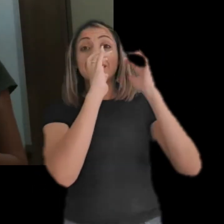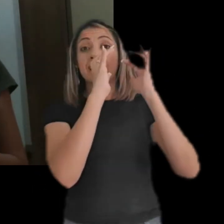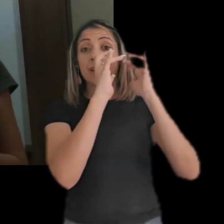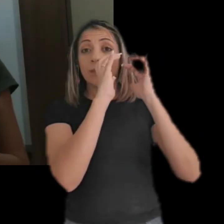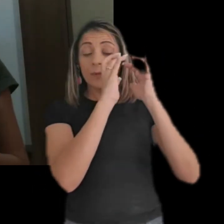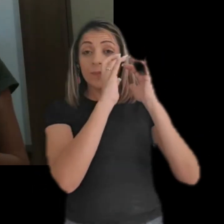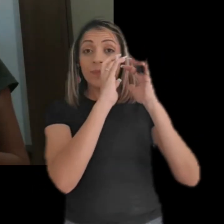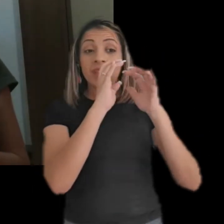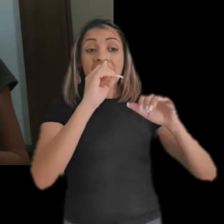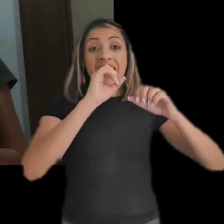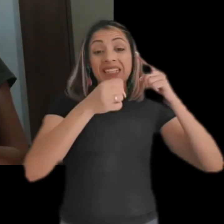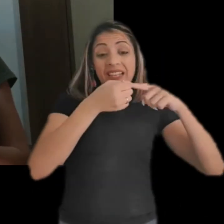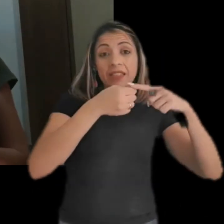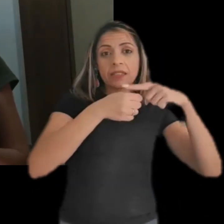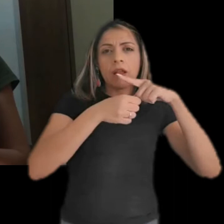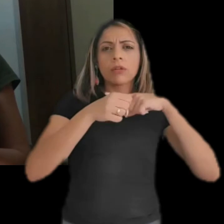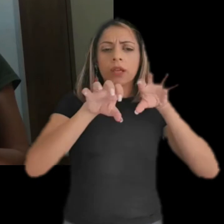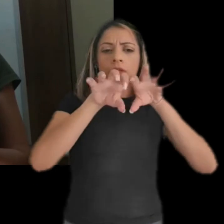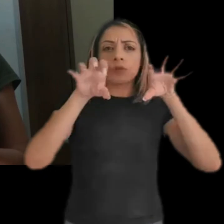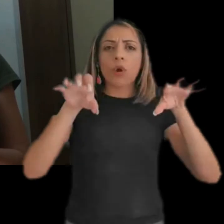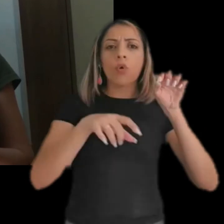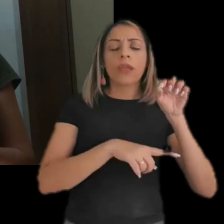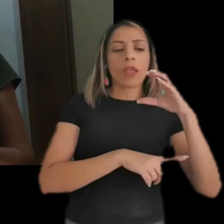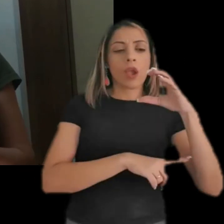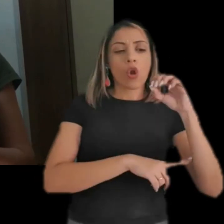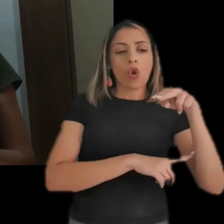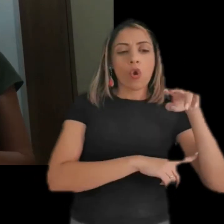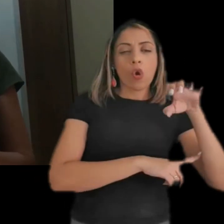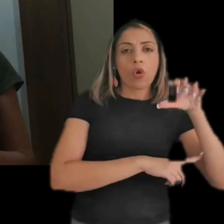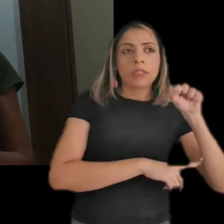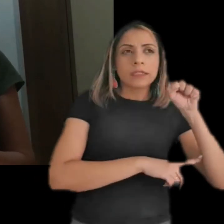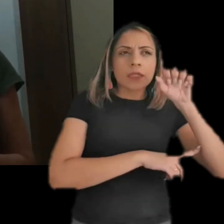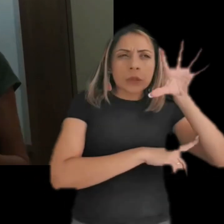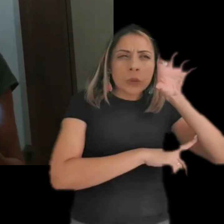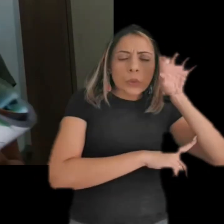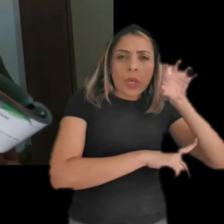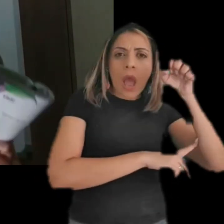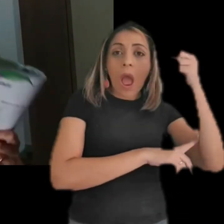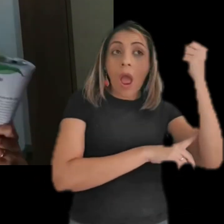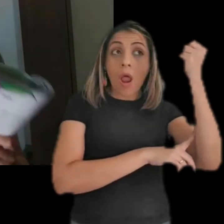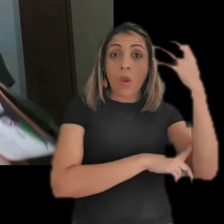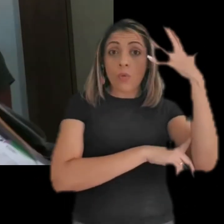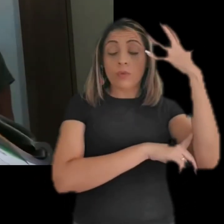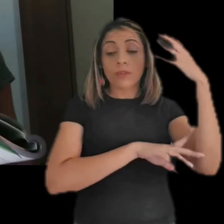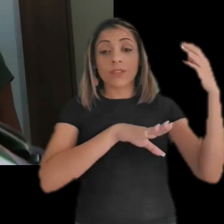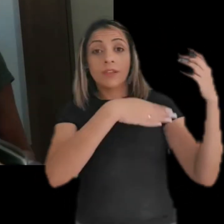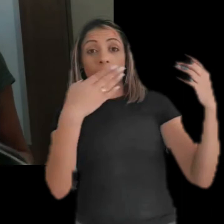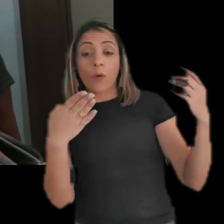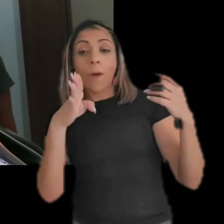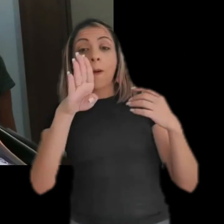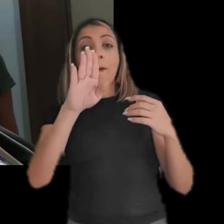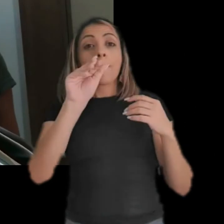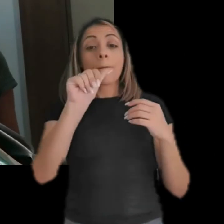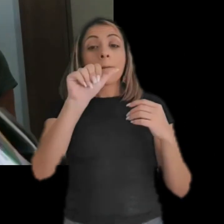cones, que são sensíveis à luz, e os bastonetes, que vão distinguir as cores. Então, nós temos 3 tipos